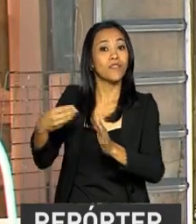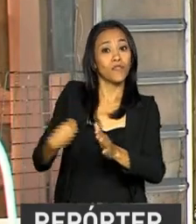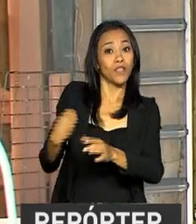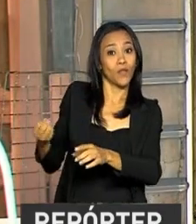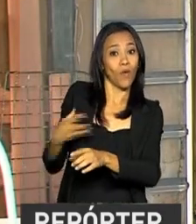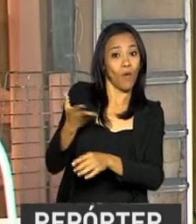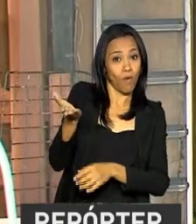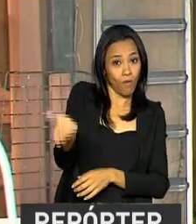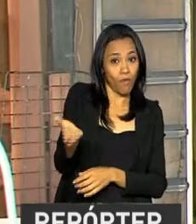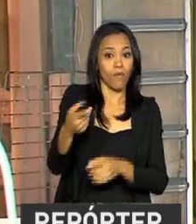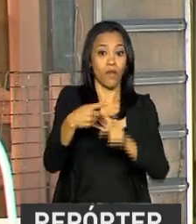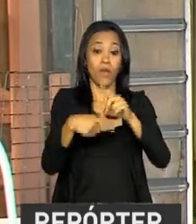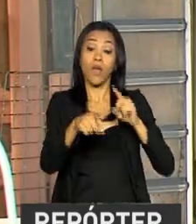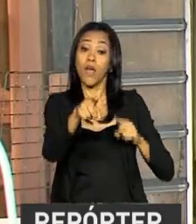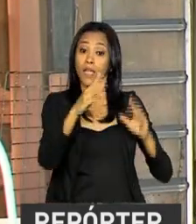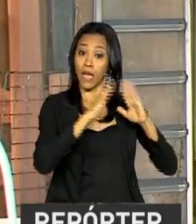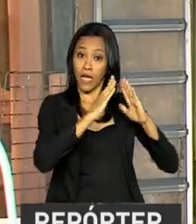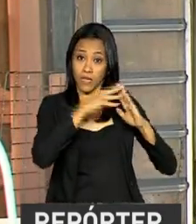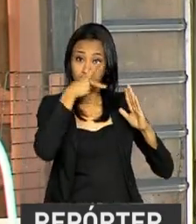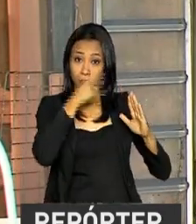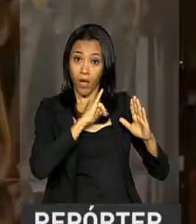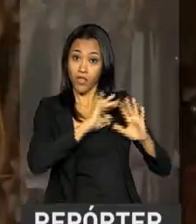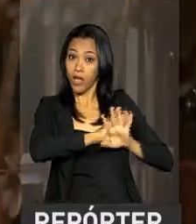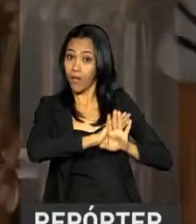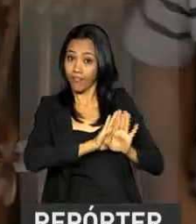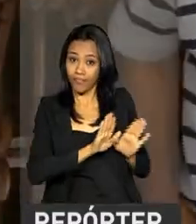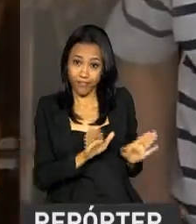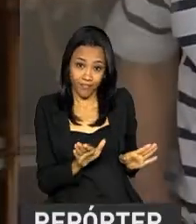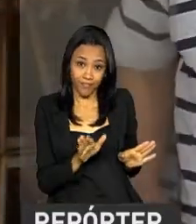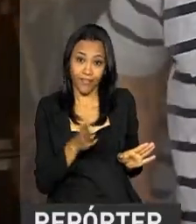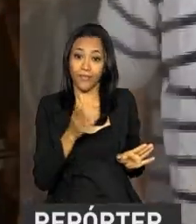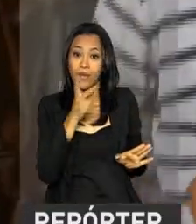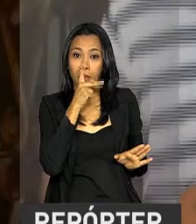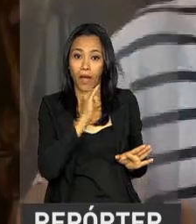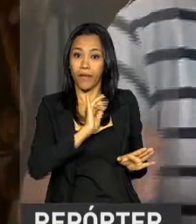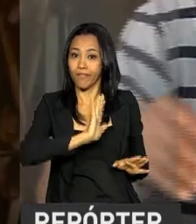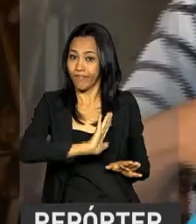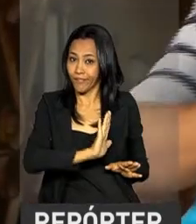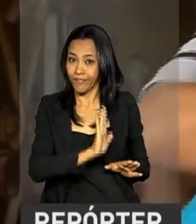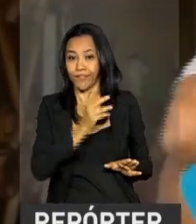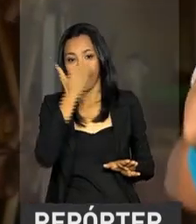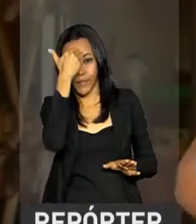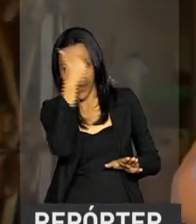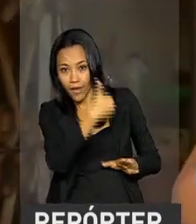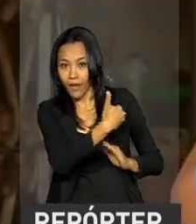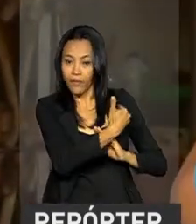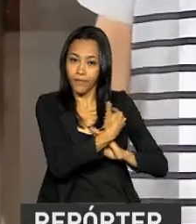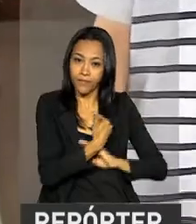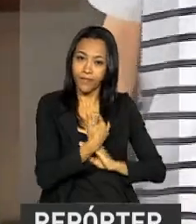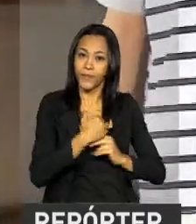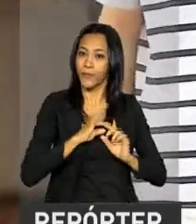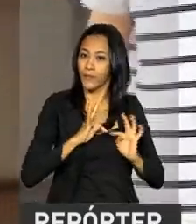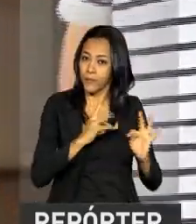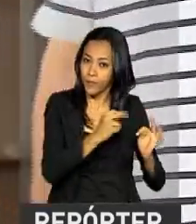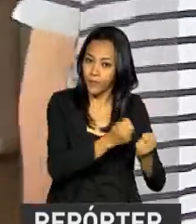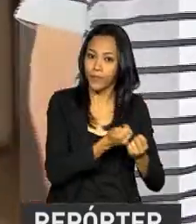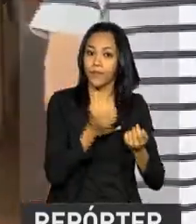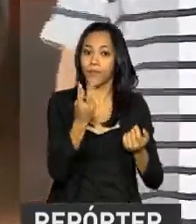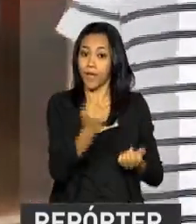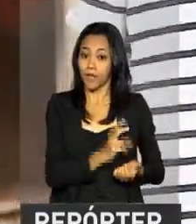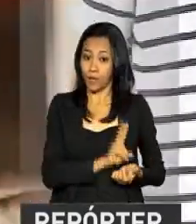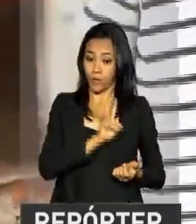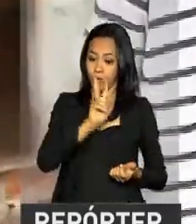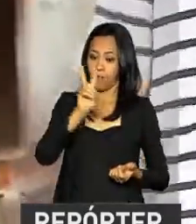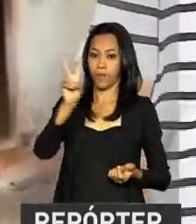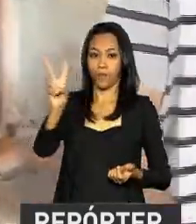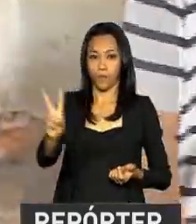Os dias na casa do pai já estão contados. Tchau, pai. Muito obrigada por tudo. A